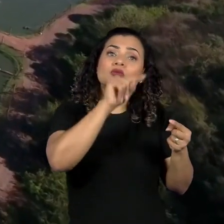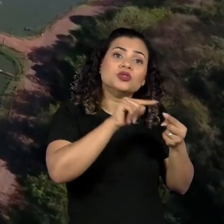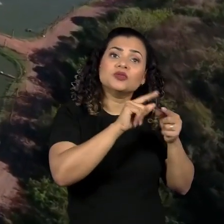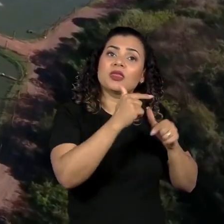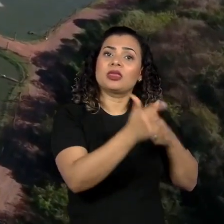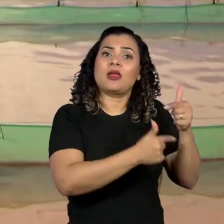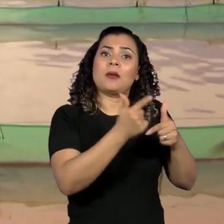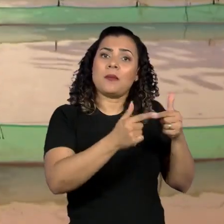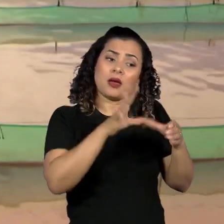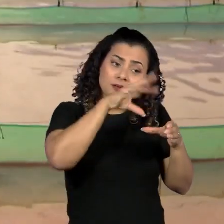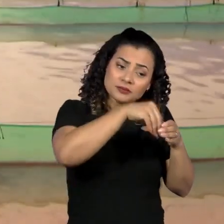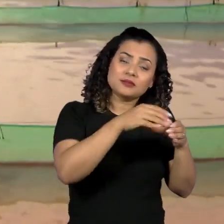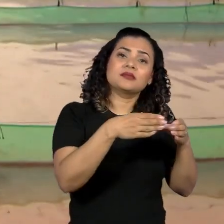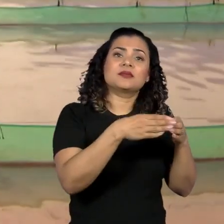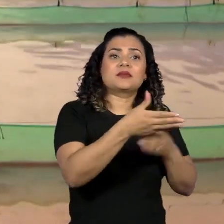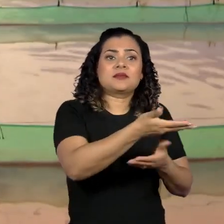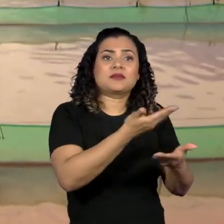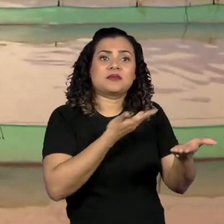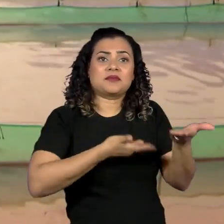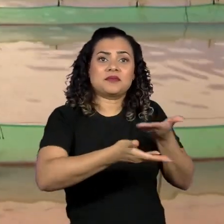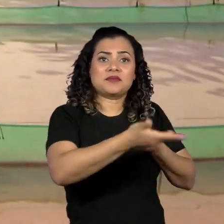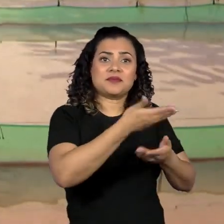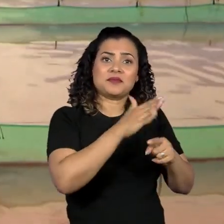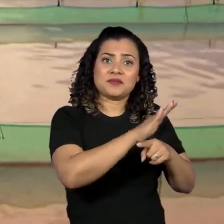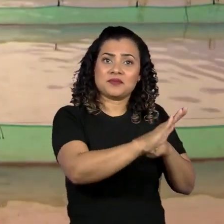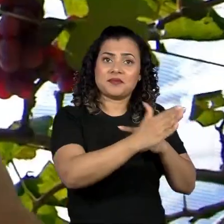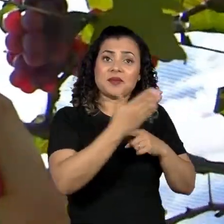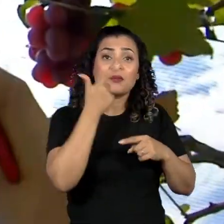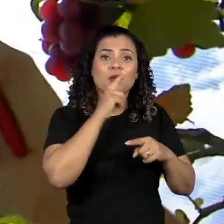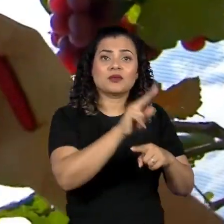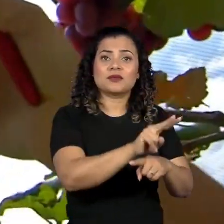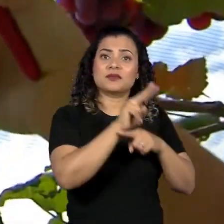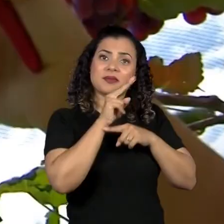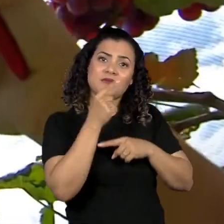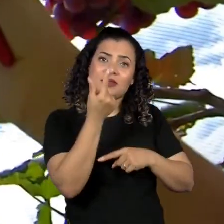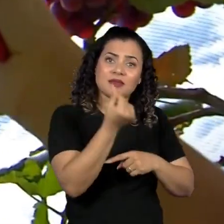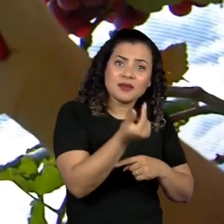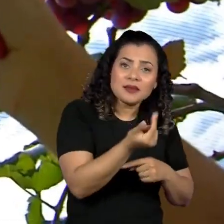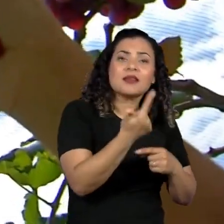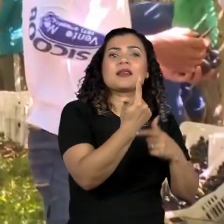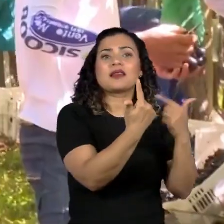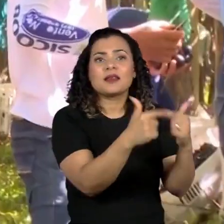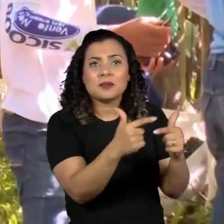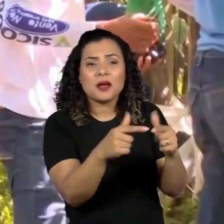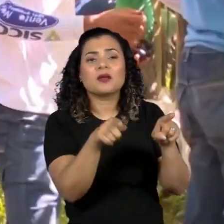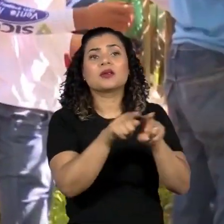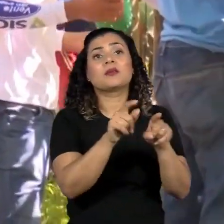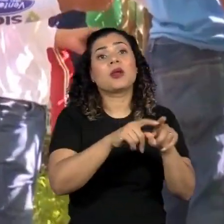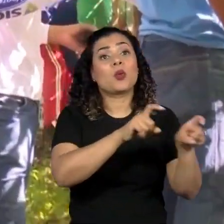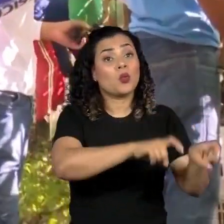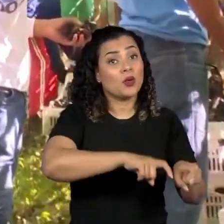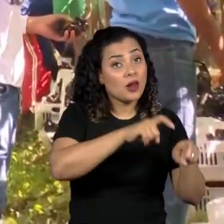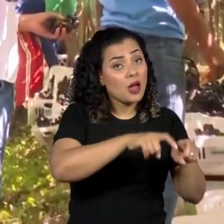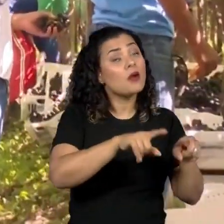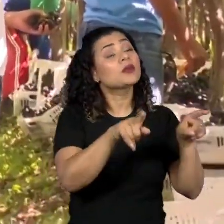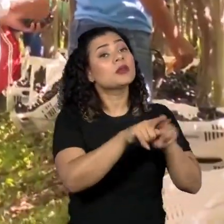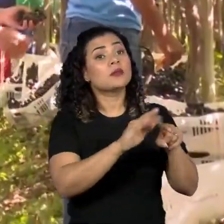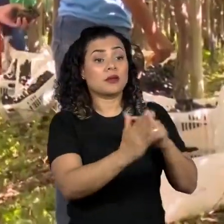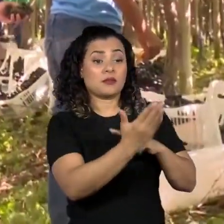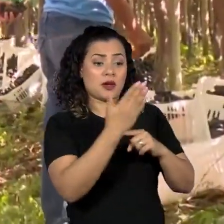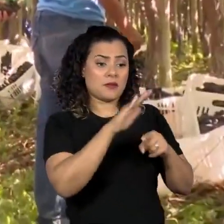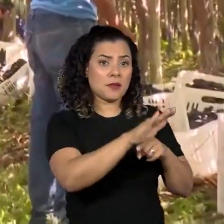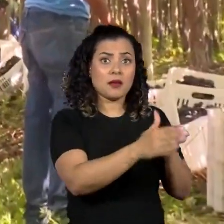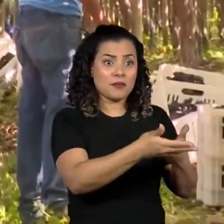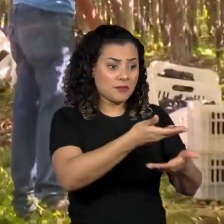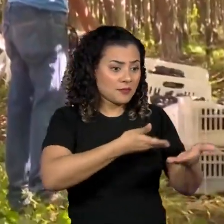cooperativas de crédito para facilitar o acesso aos serviços financeiros de produtores rurais inicialmente, e depois esse cooperativismo foi